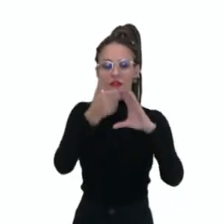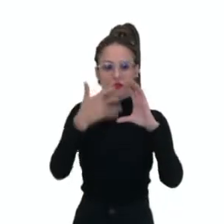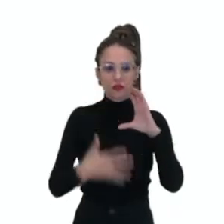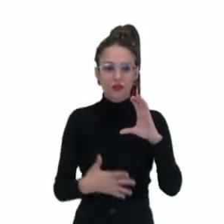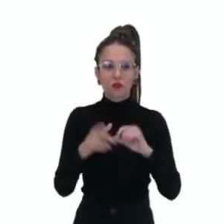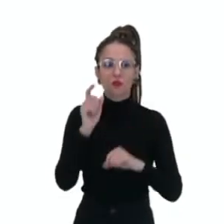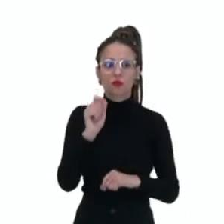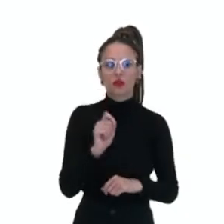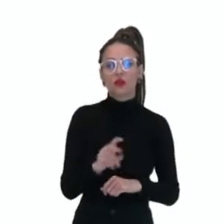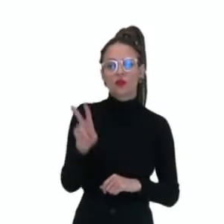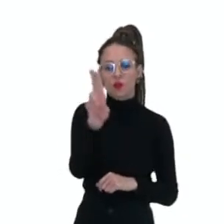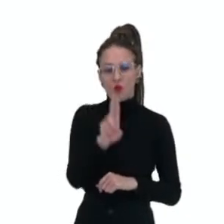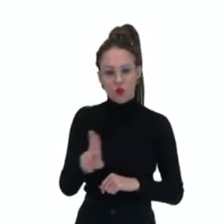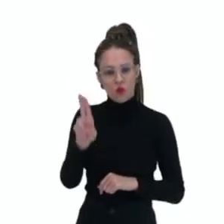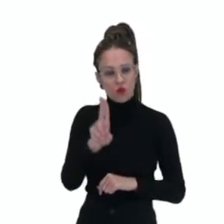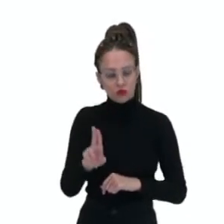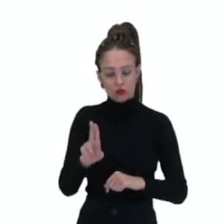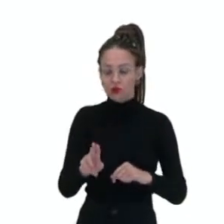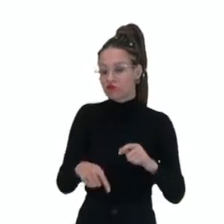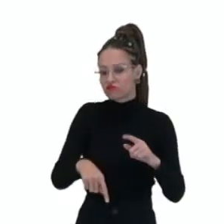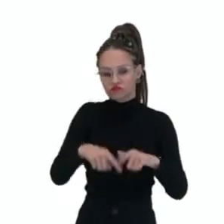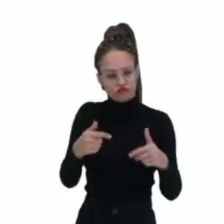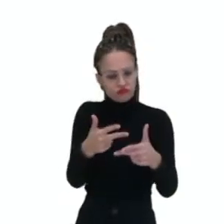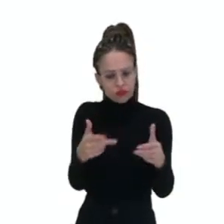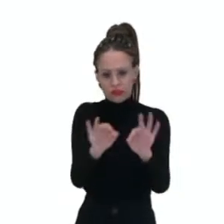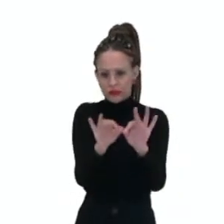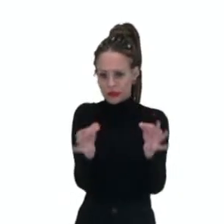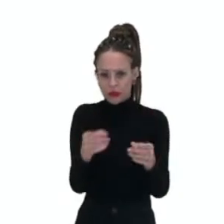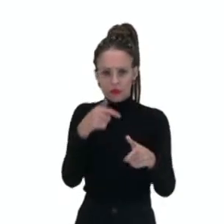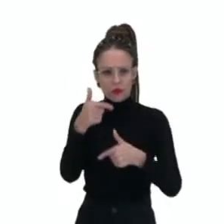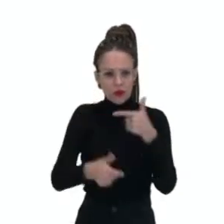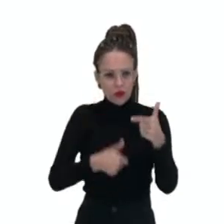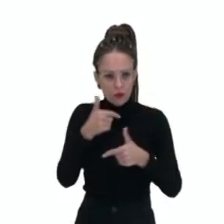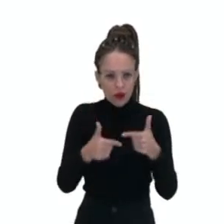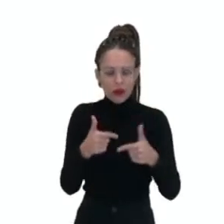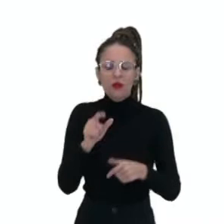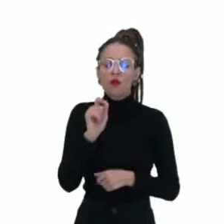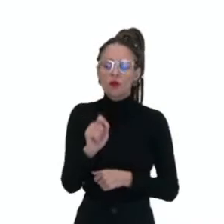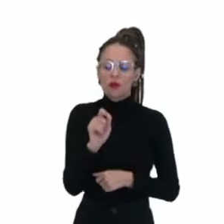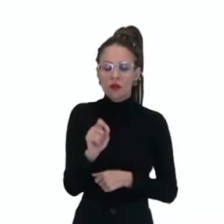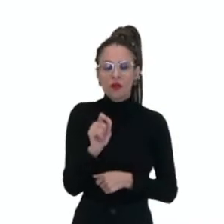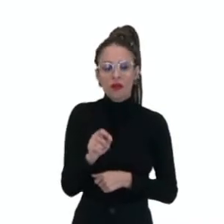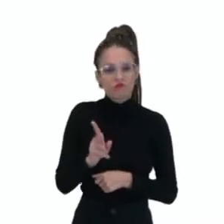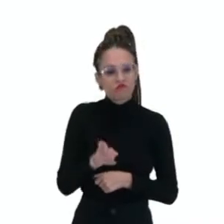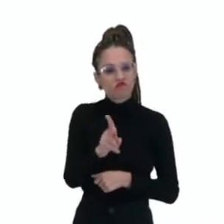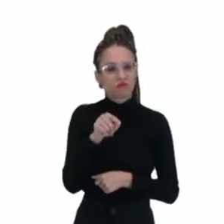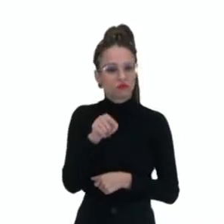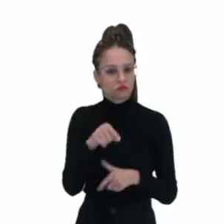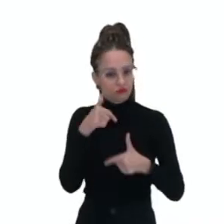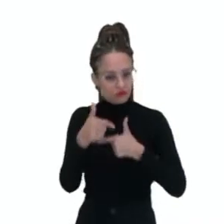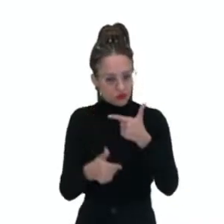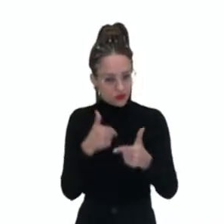por um uso de um equipamento simples de trabalho, né, na condução daquelas